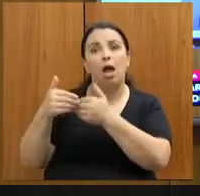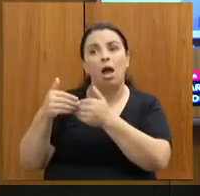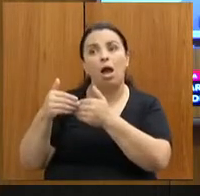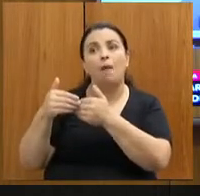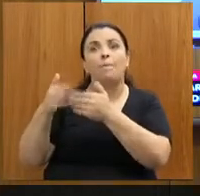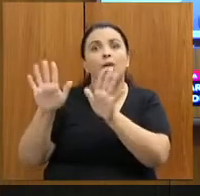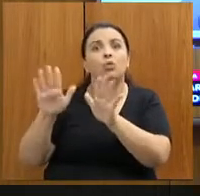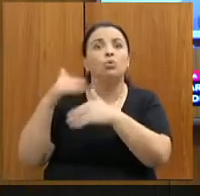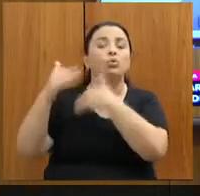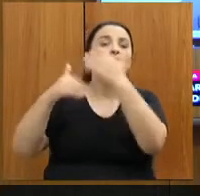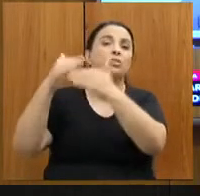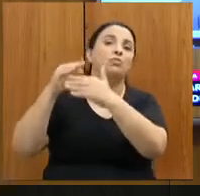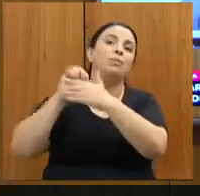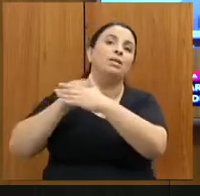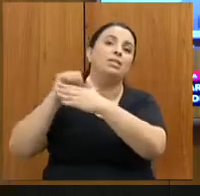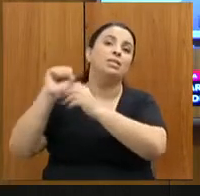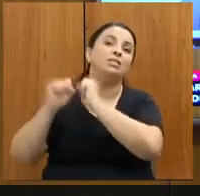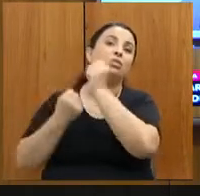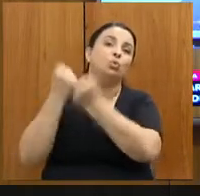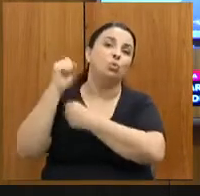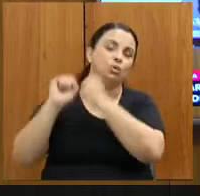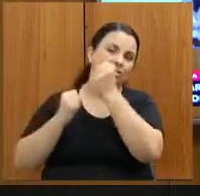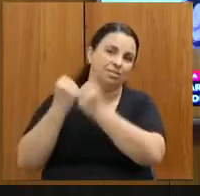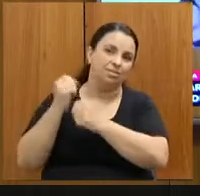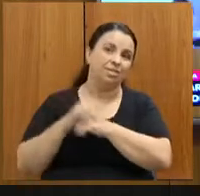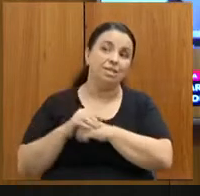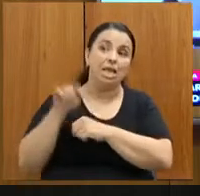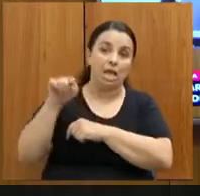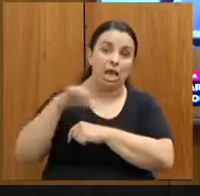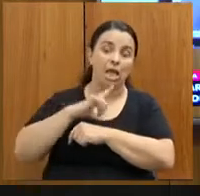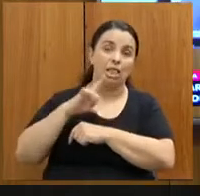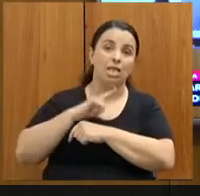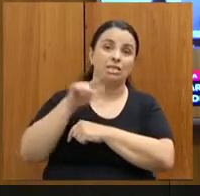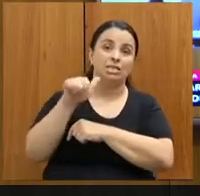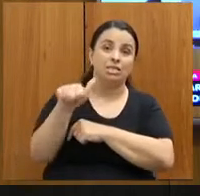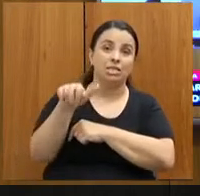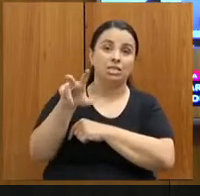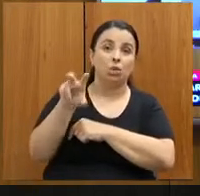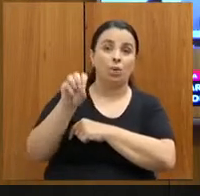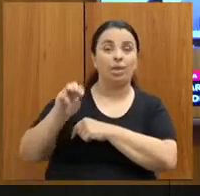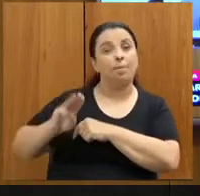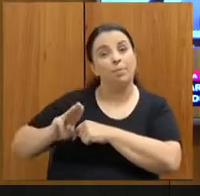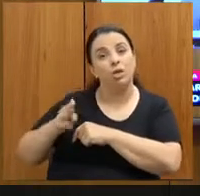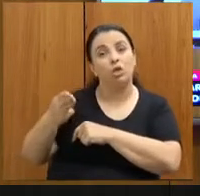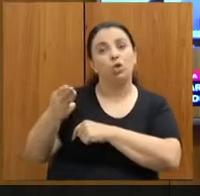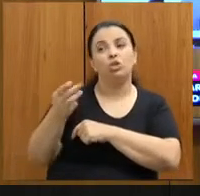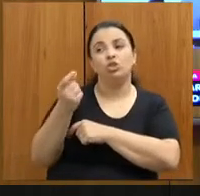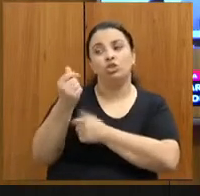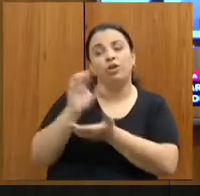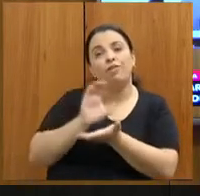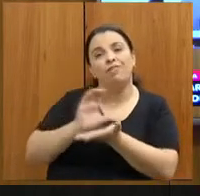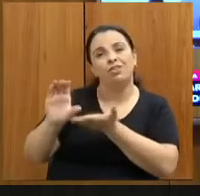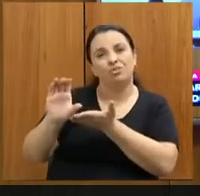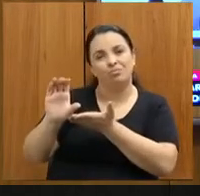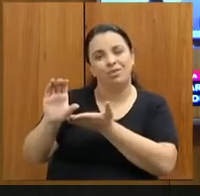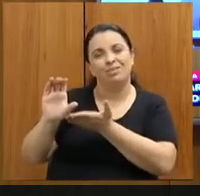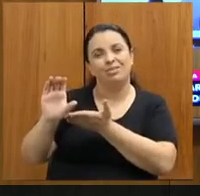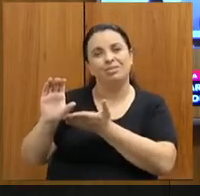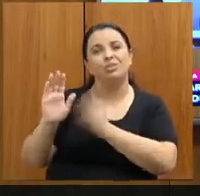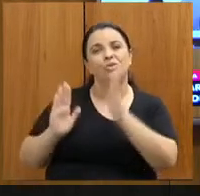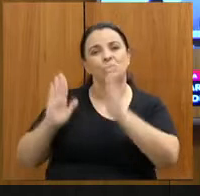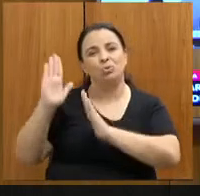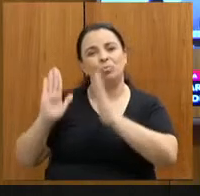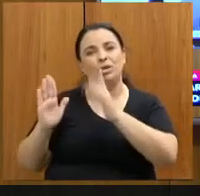136 bilhões em investimento de 2019 a 21 em agosto